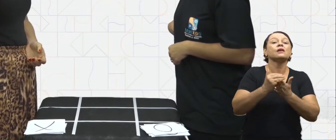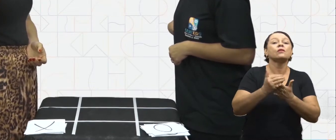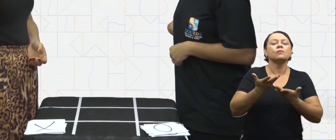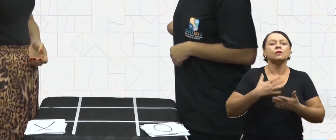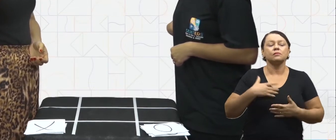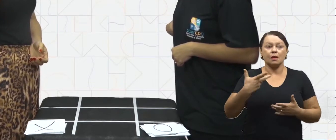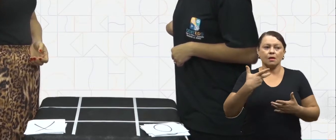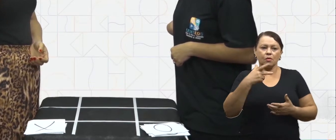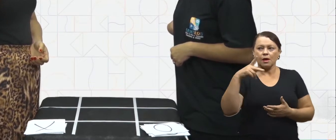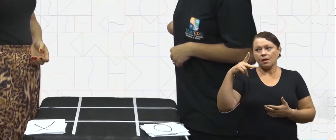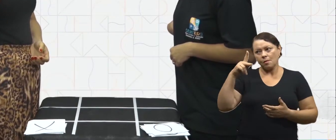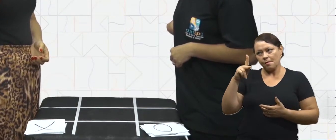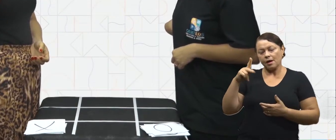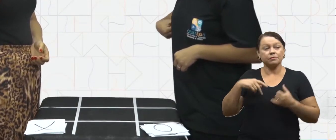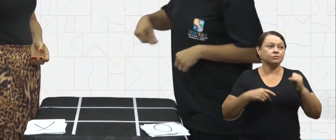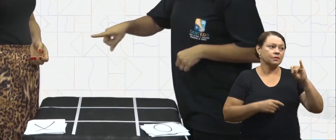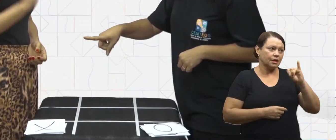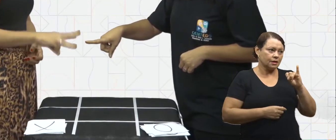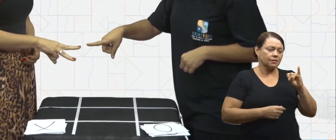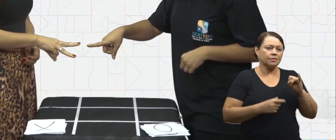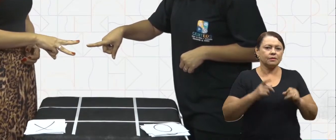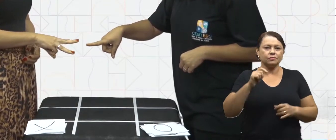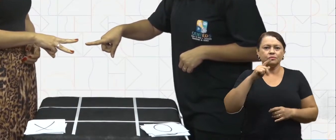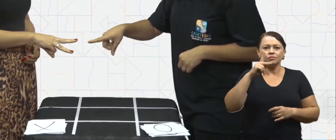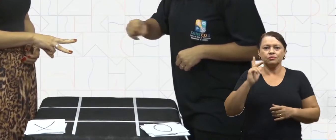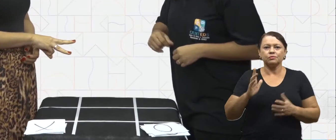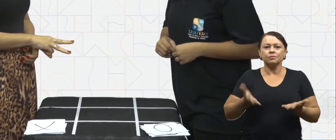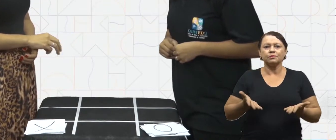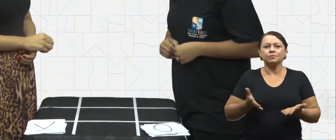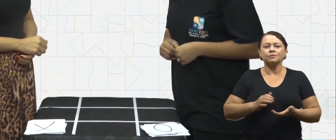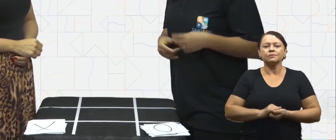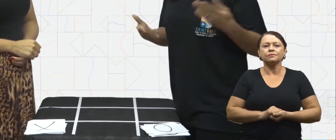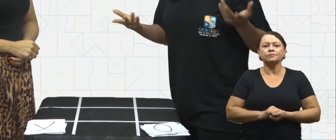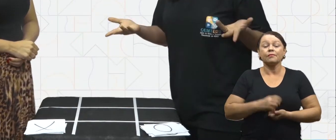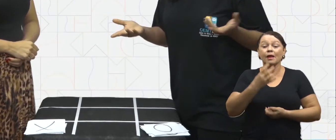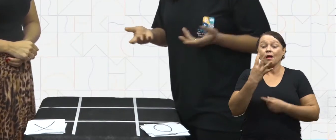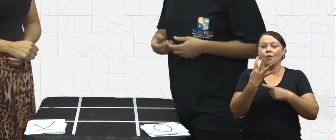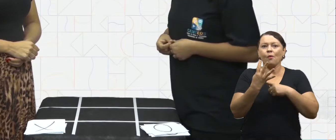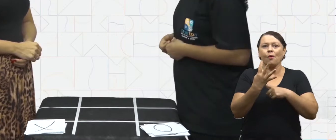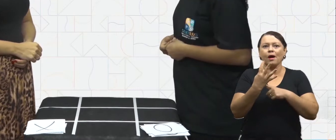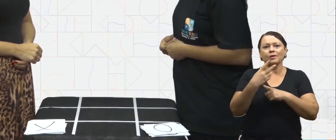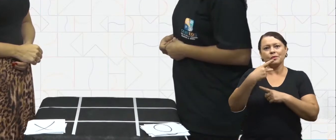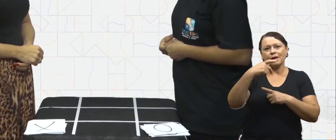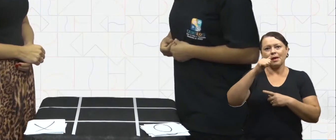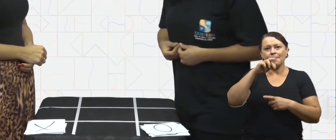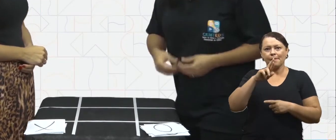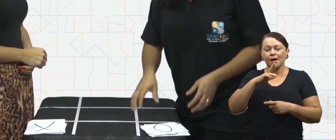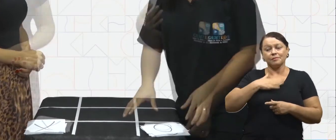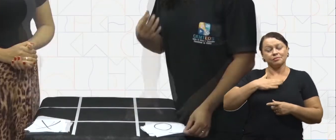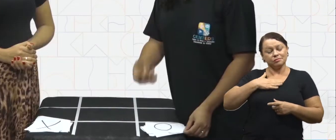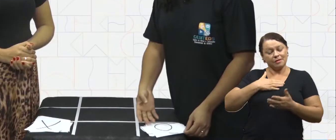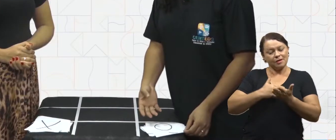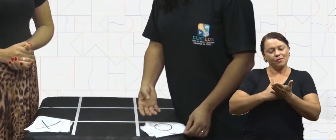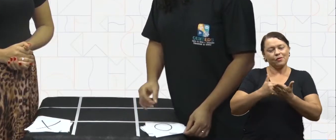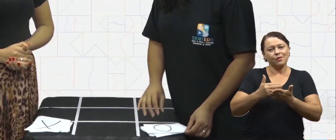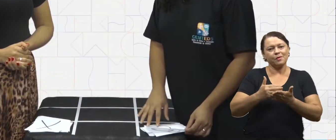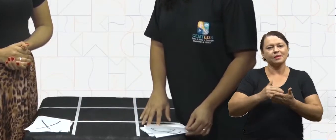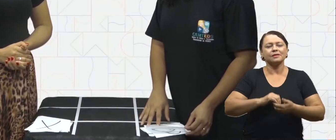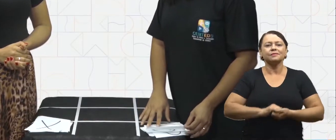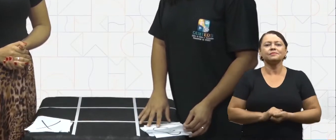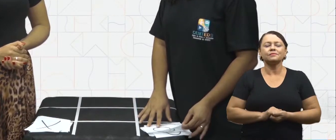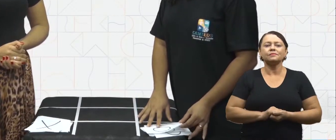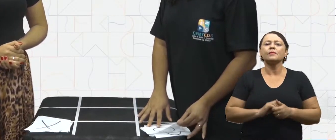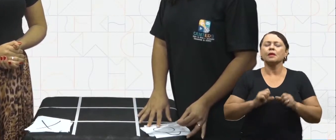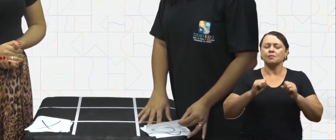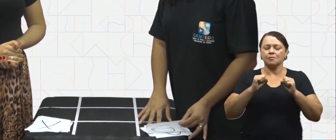escolho par. Eu escolho ímpar. 1, 2, 3 e já. 4 é par. Eu começo. Agora sim,